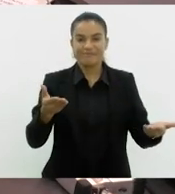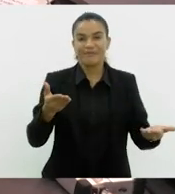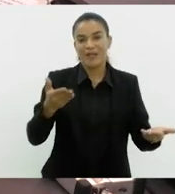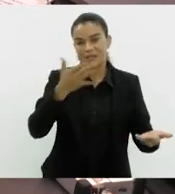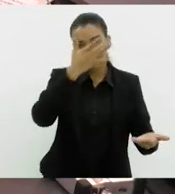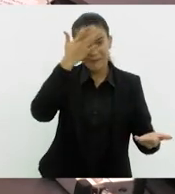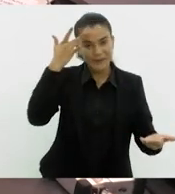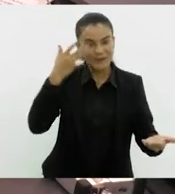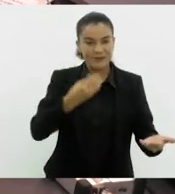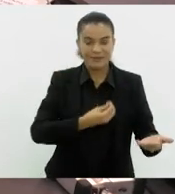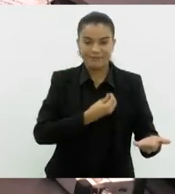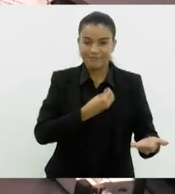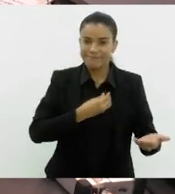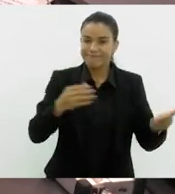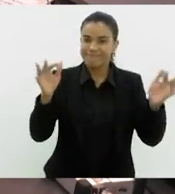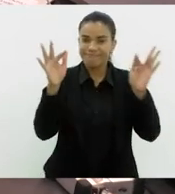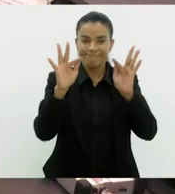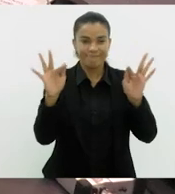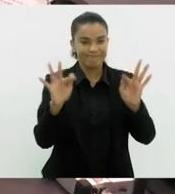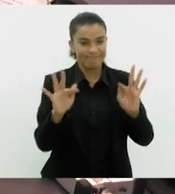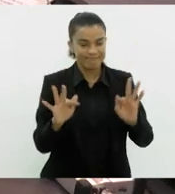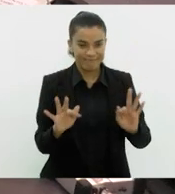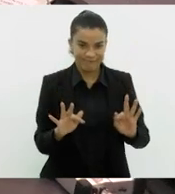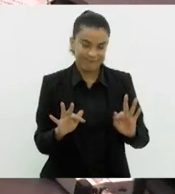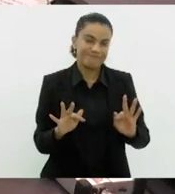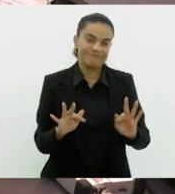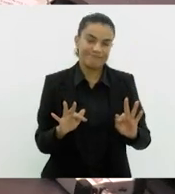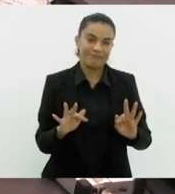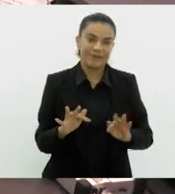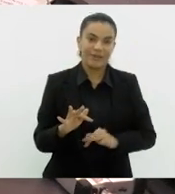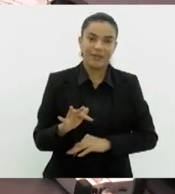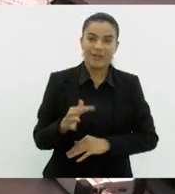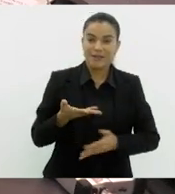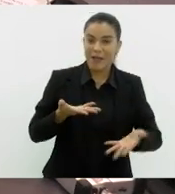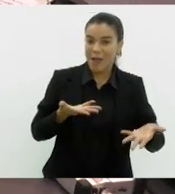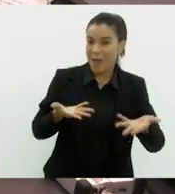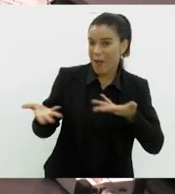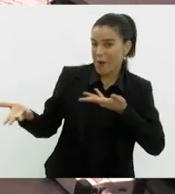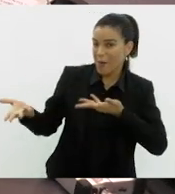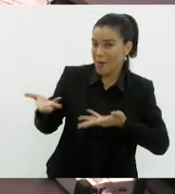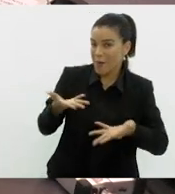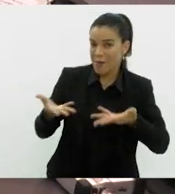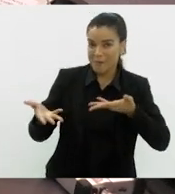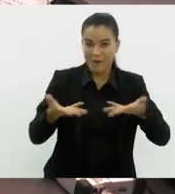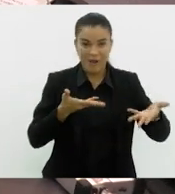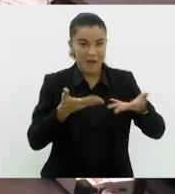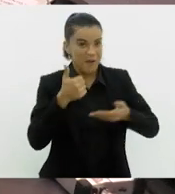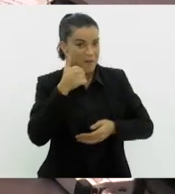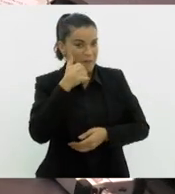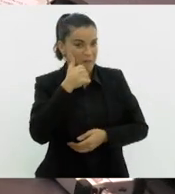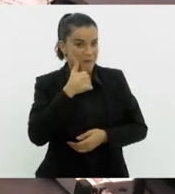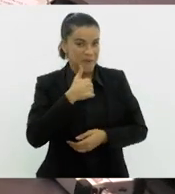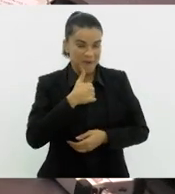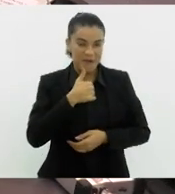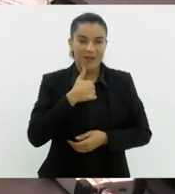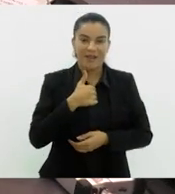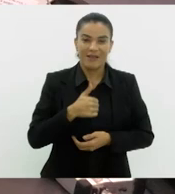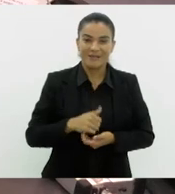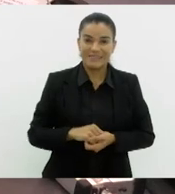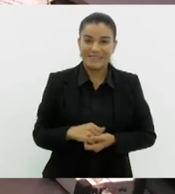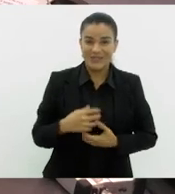e a todes. É com muita felicidade, né, de estar dividindo essa mesa com tantas mulheres, um pouco de costa para ti, né? Estou um